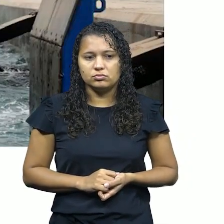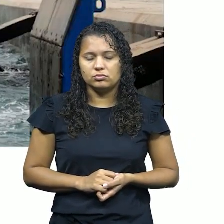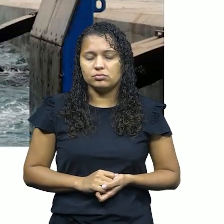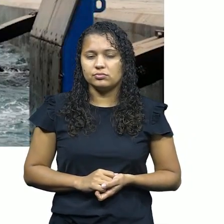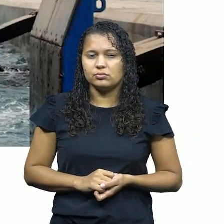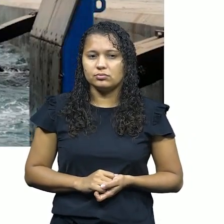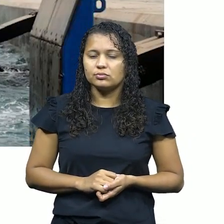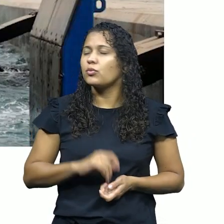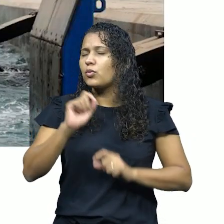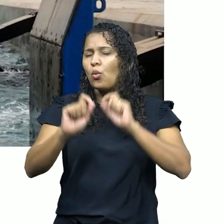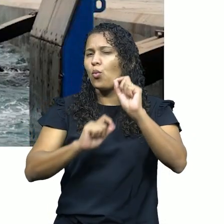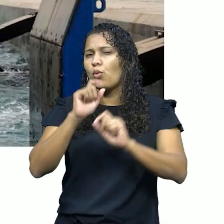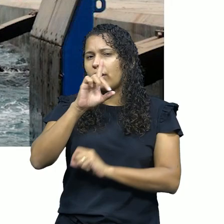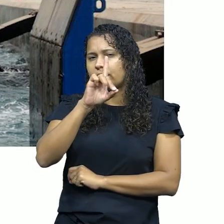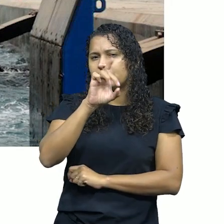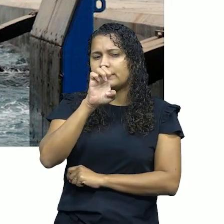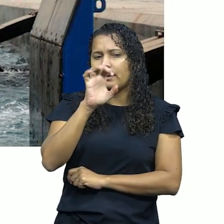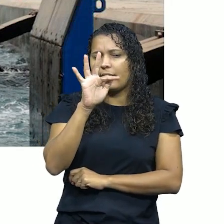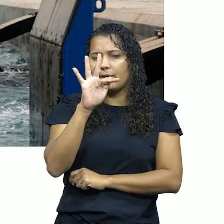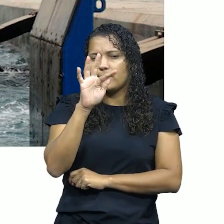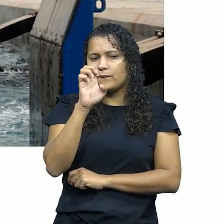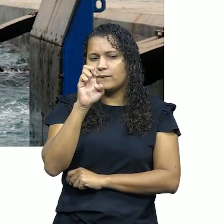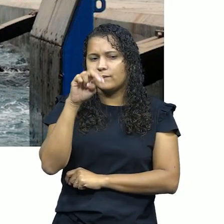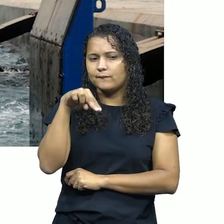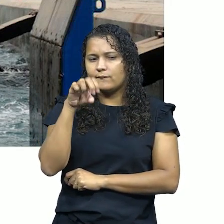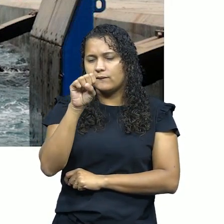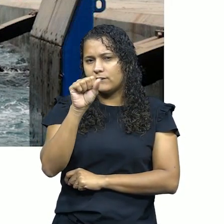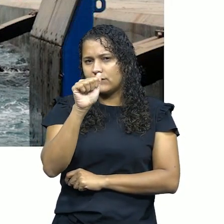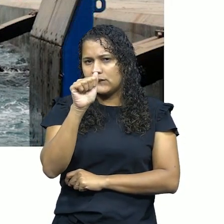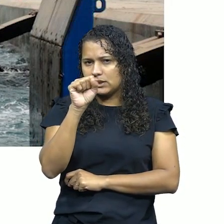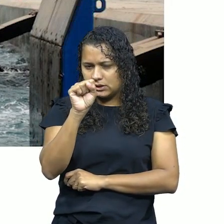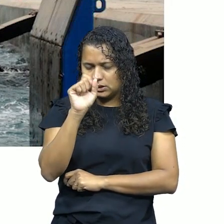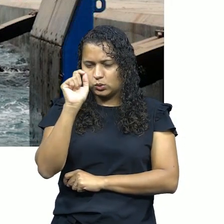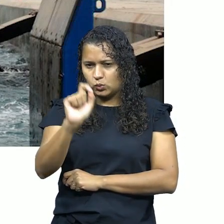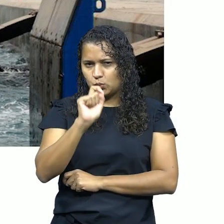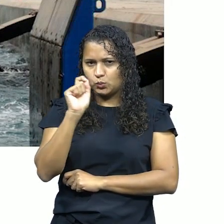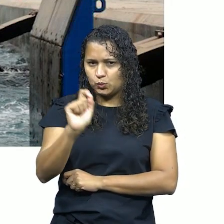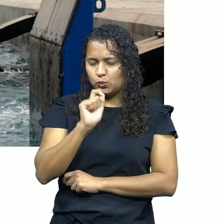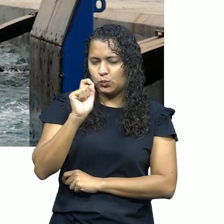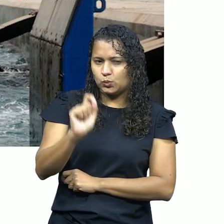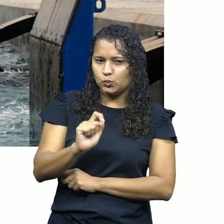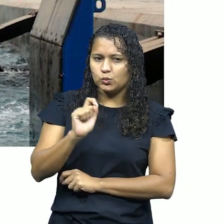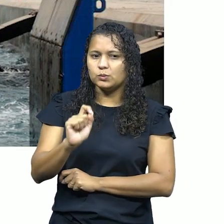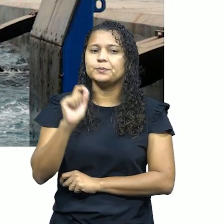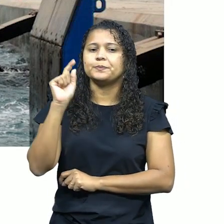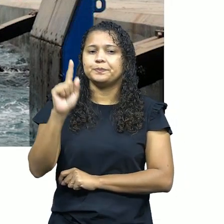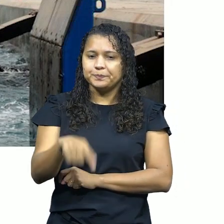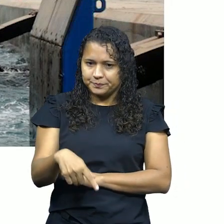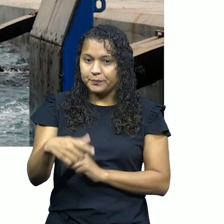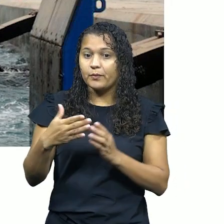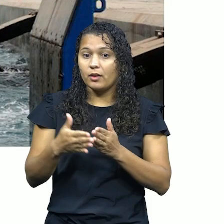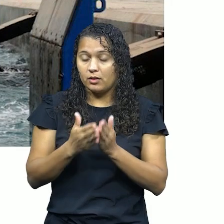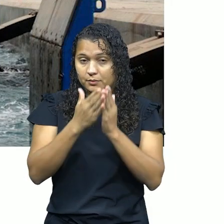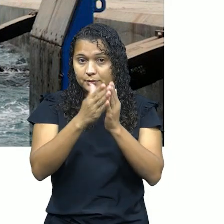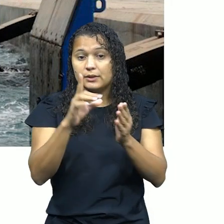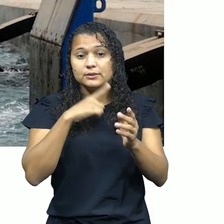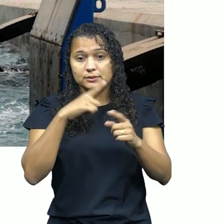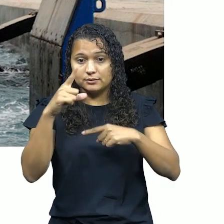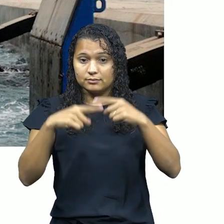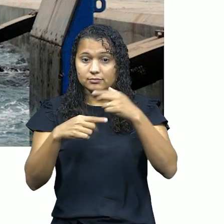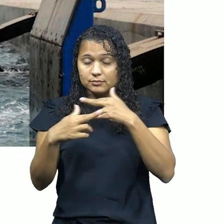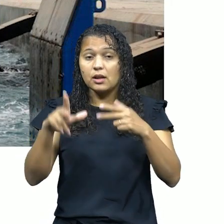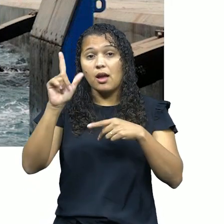E o que são as defensas que tem no cais? Bom, as defensas marítimas, elas são elementos